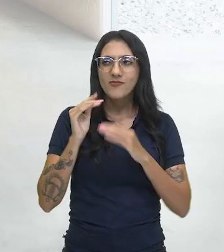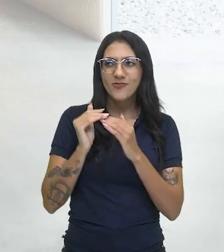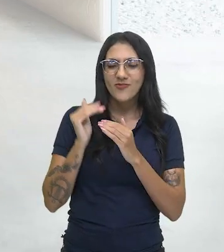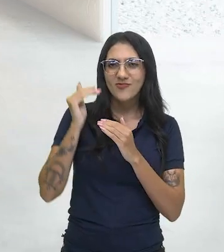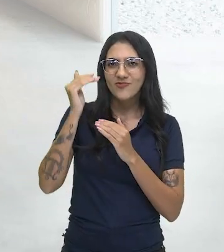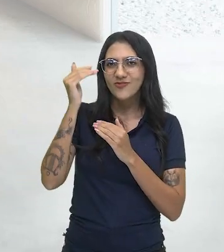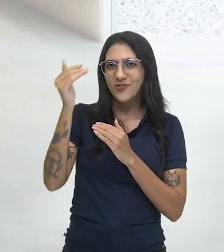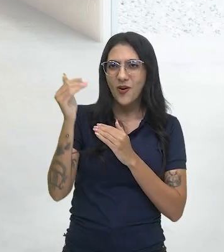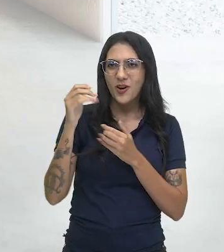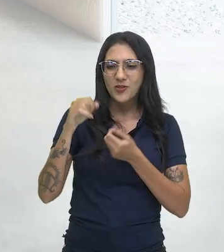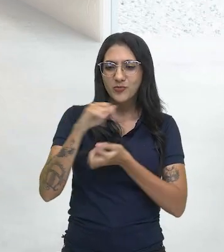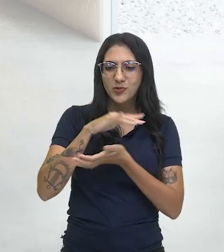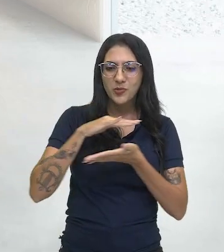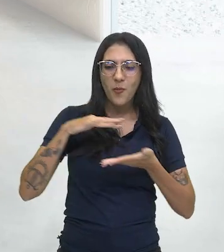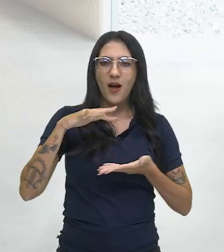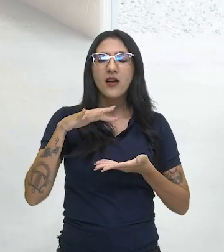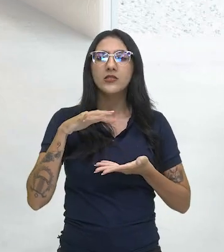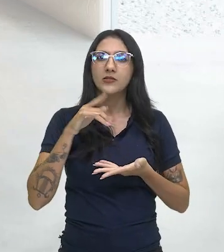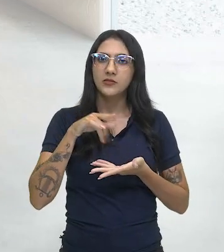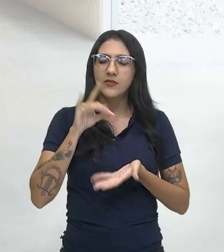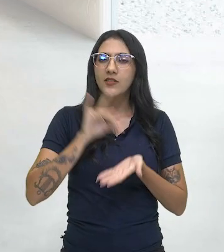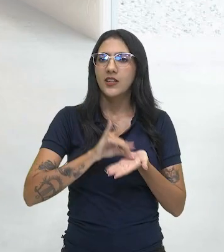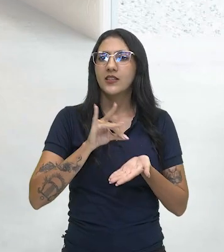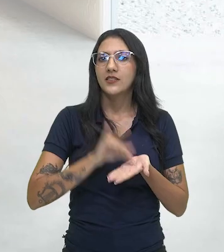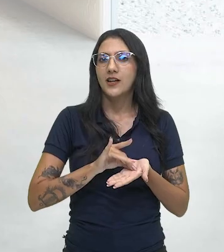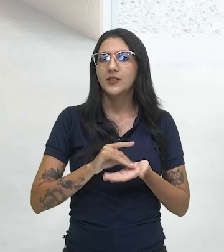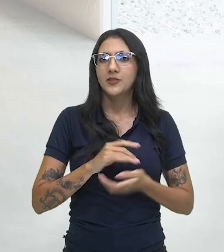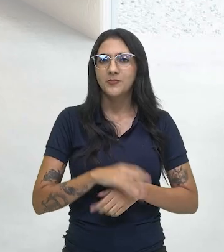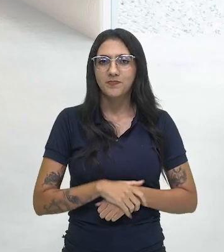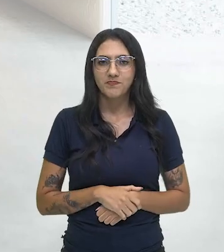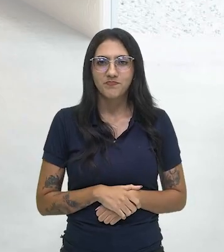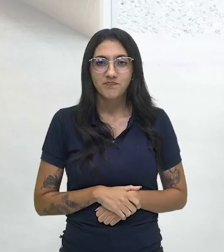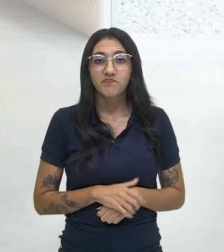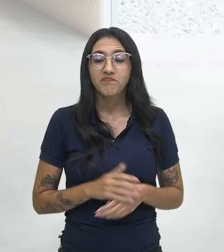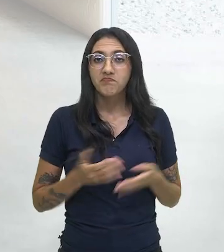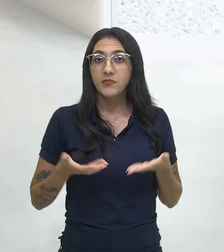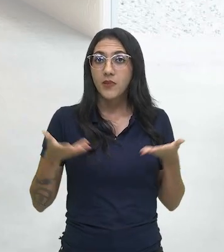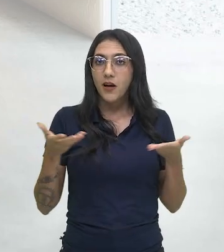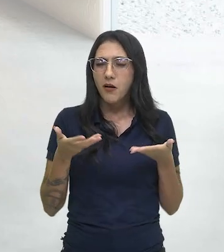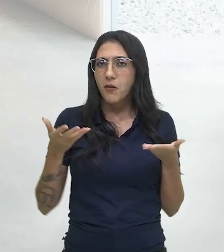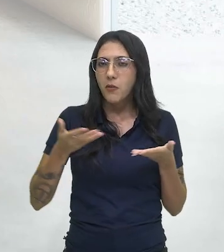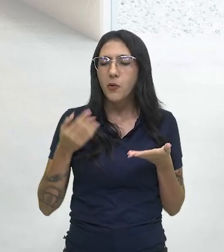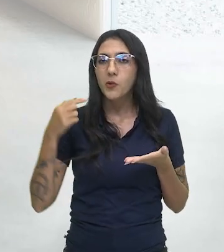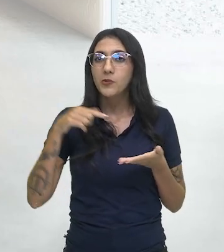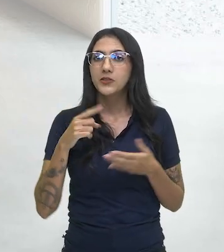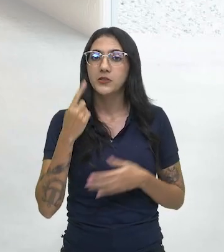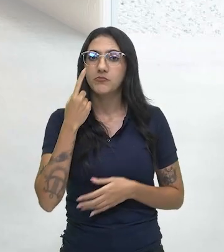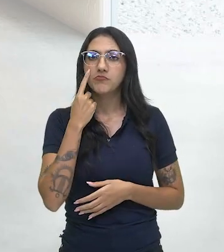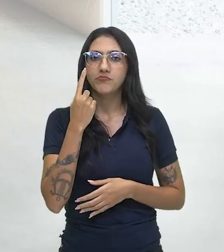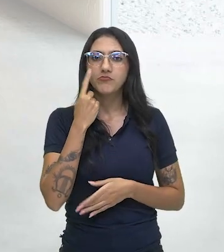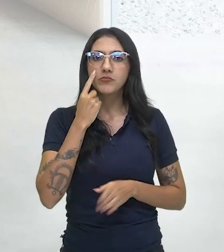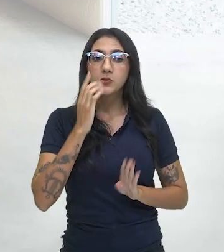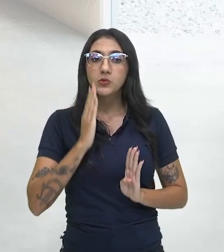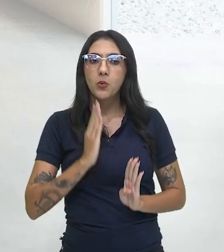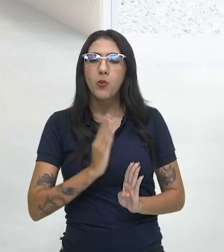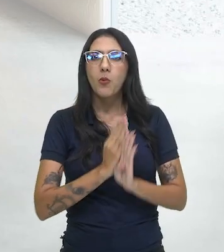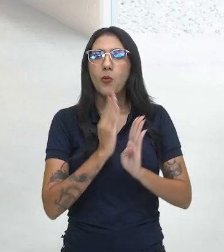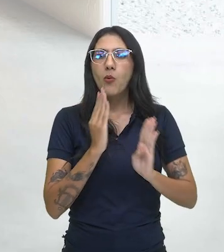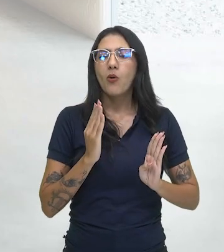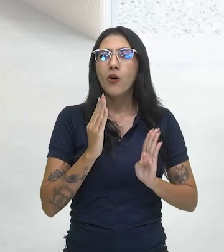problema real e urgente. Vem comigo e vocês vão descobrir mais